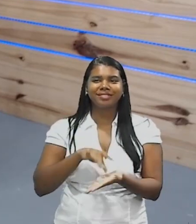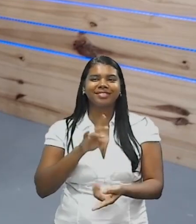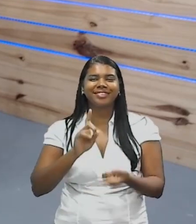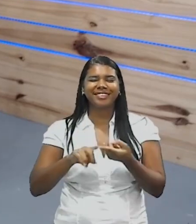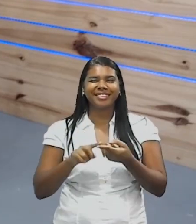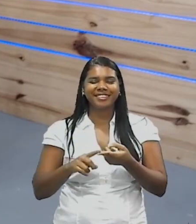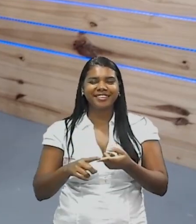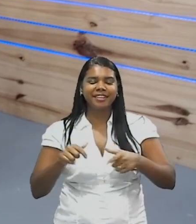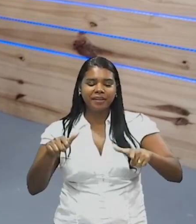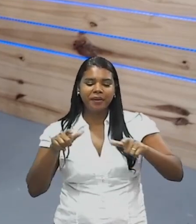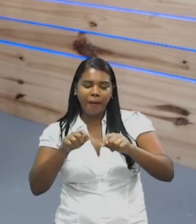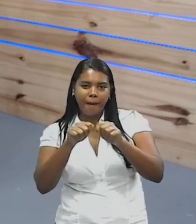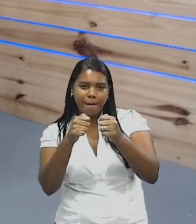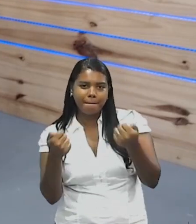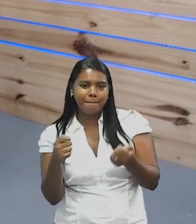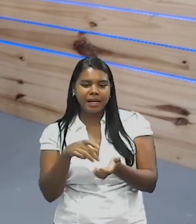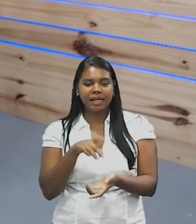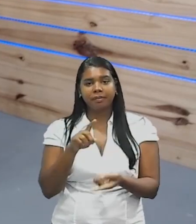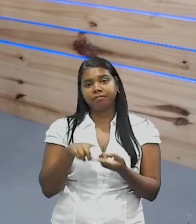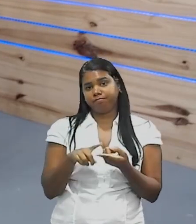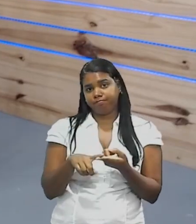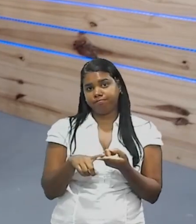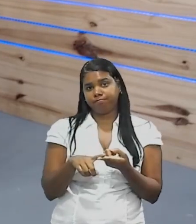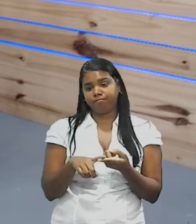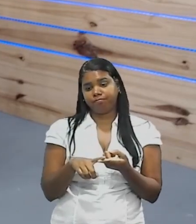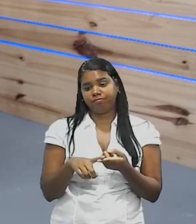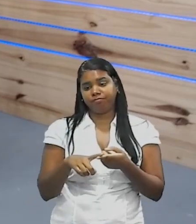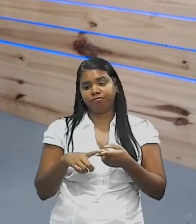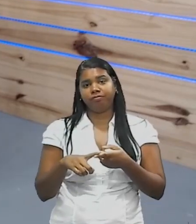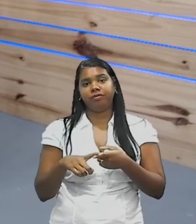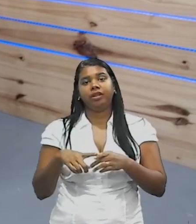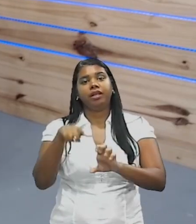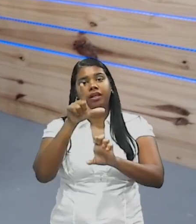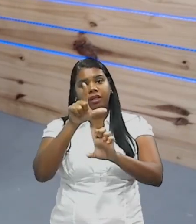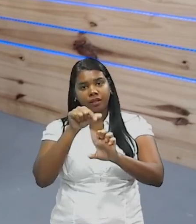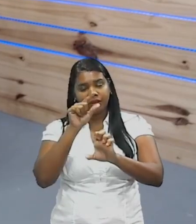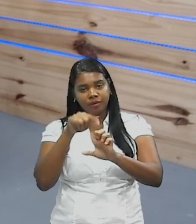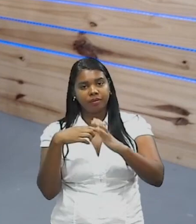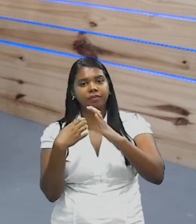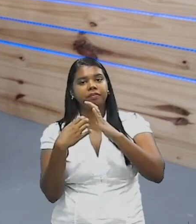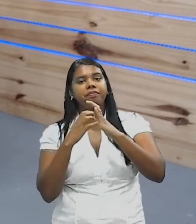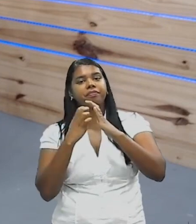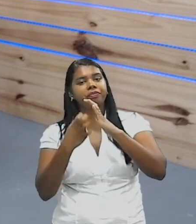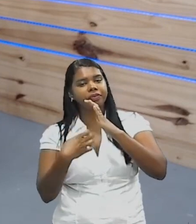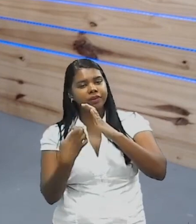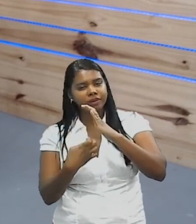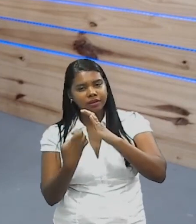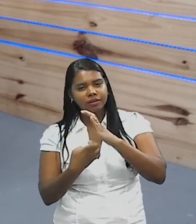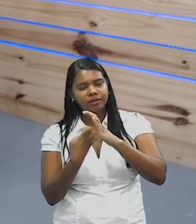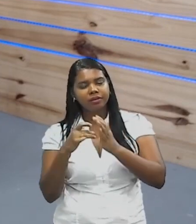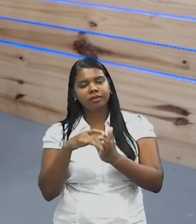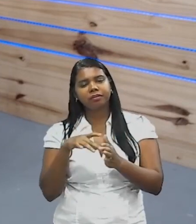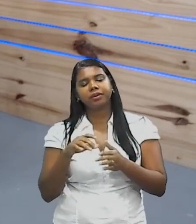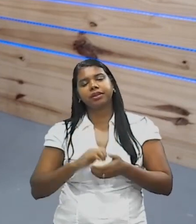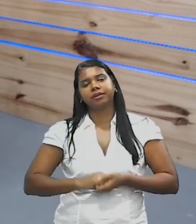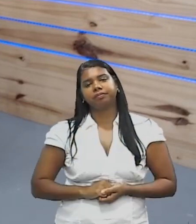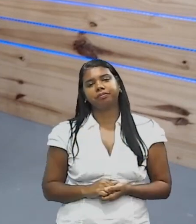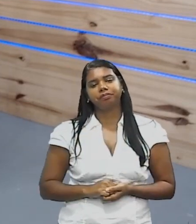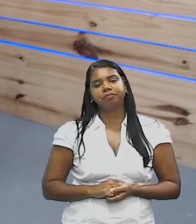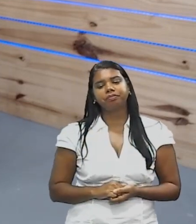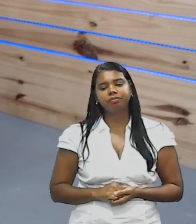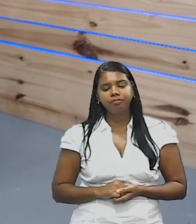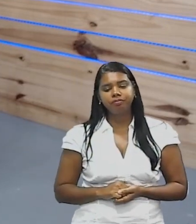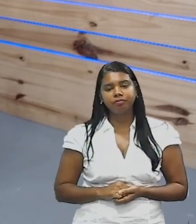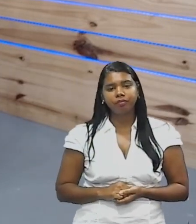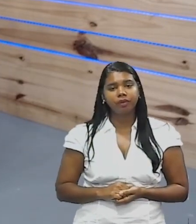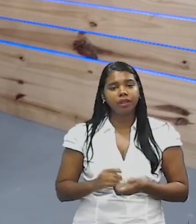essa quebrou o marketing da empresa. Exatamente, quebrou a credibilidade da empresa, né? Credibilidade foi por